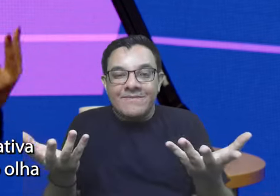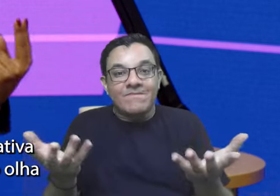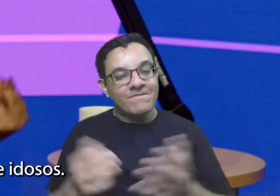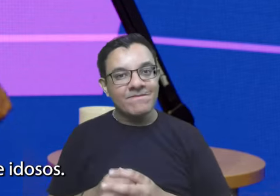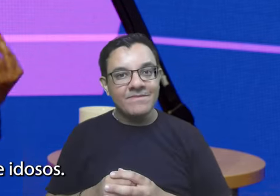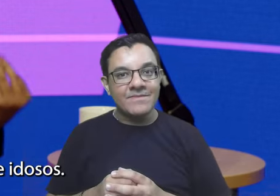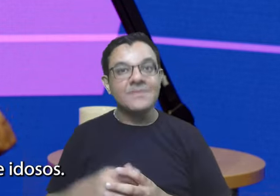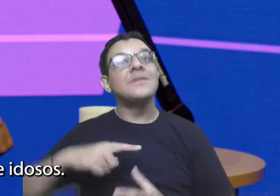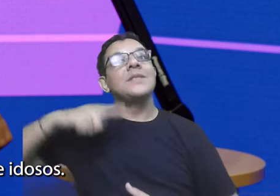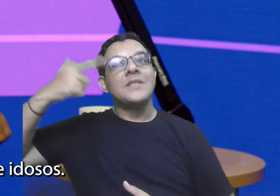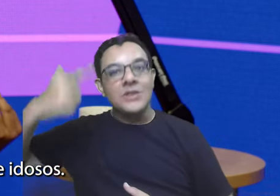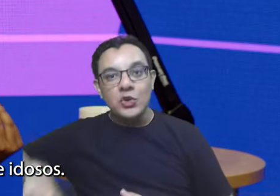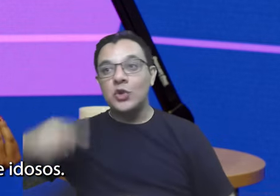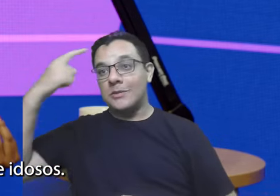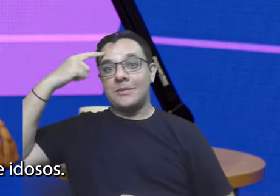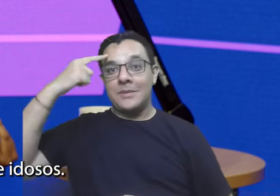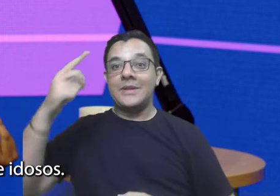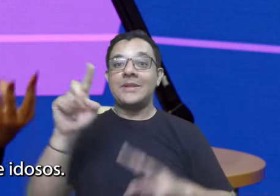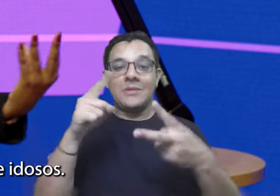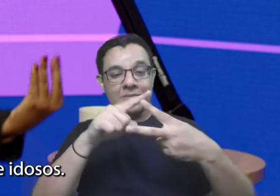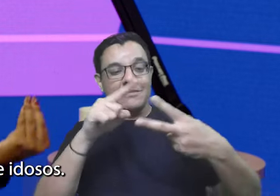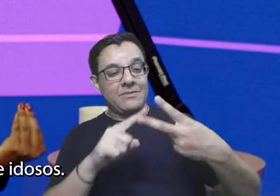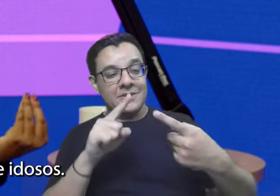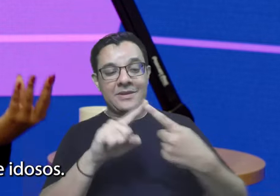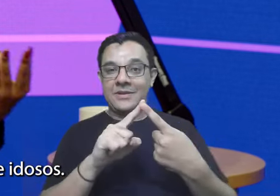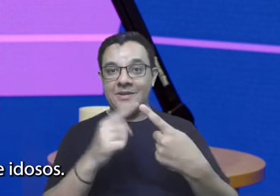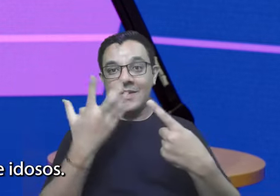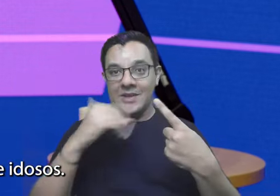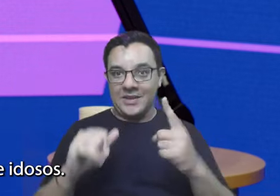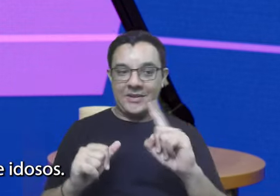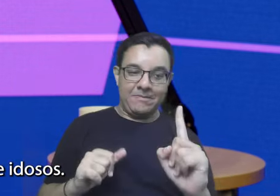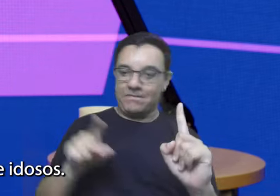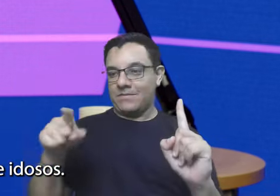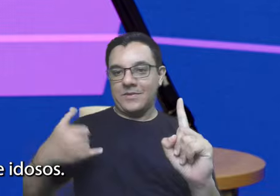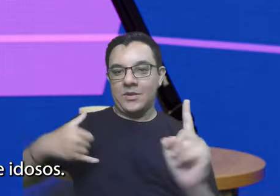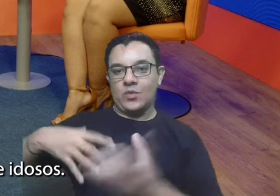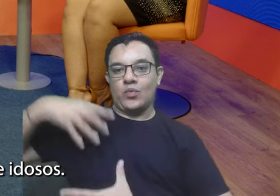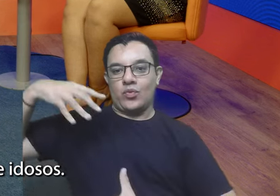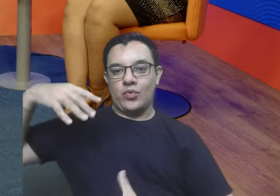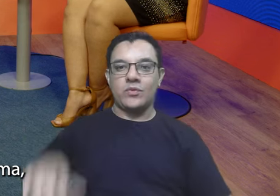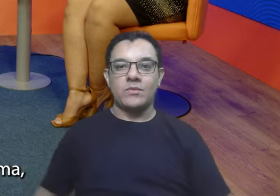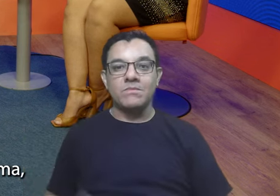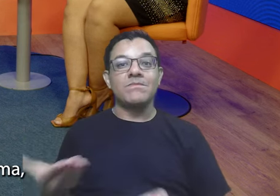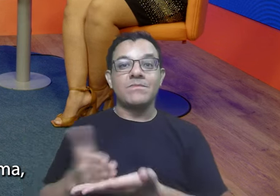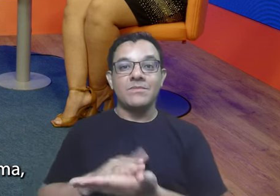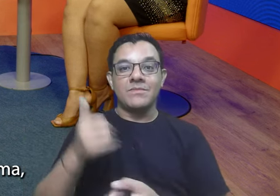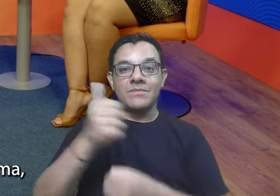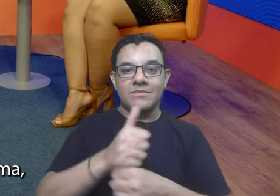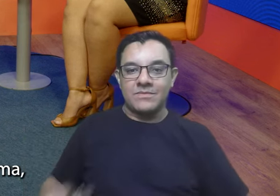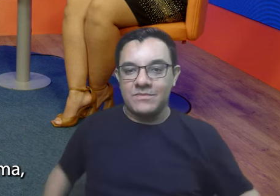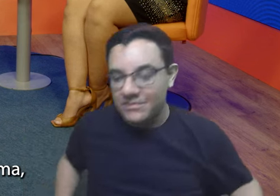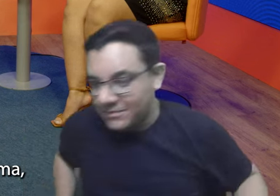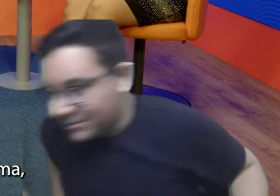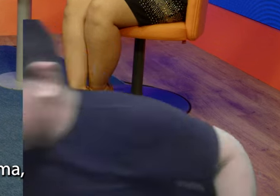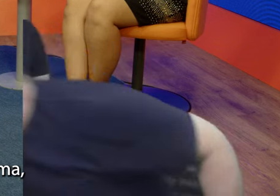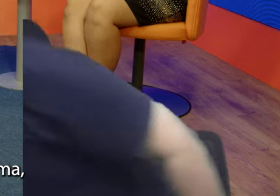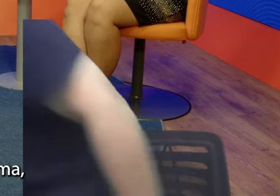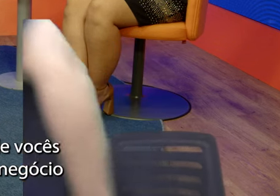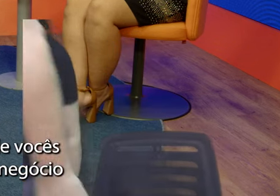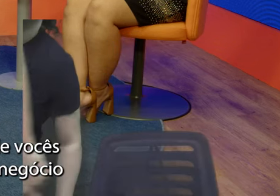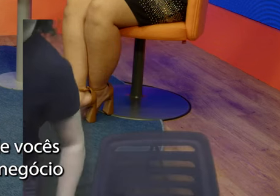olha cai de novo sobre as duas questões crianças e idosos e pra gente chegar ao final desse